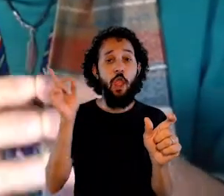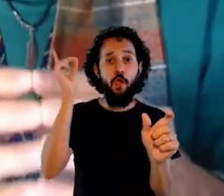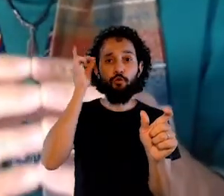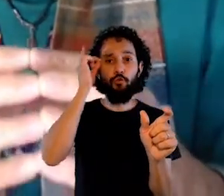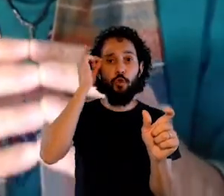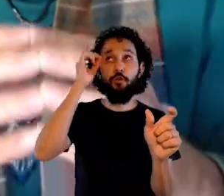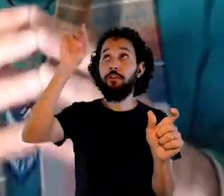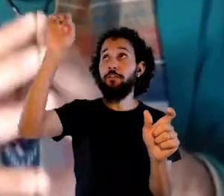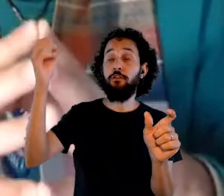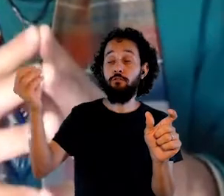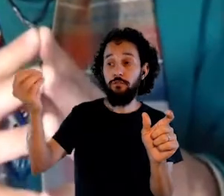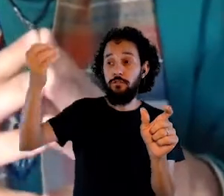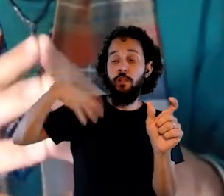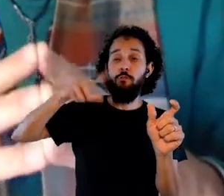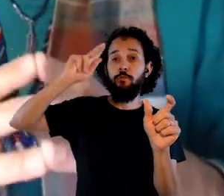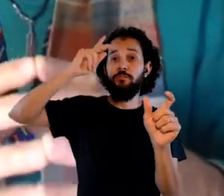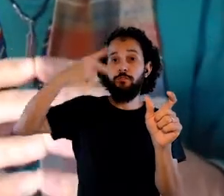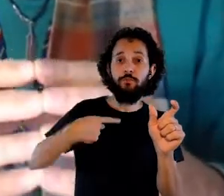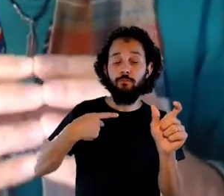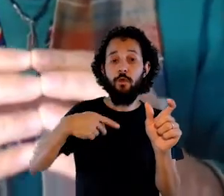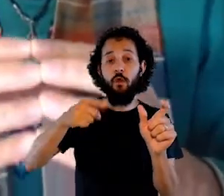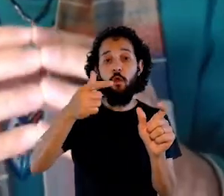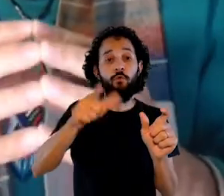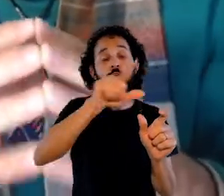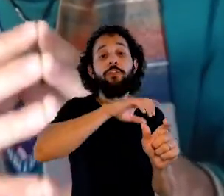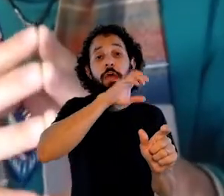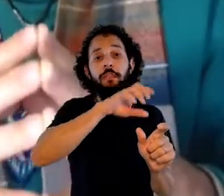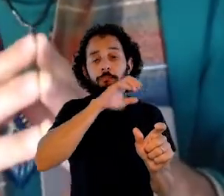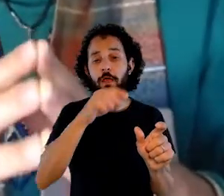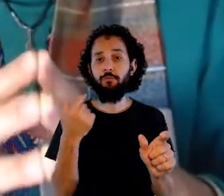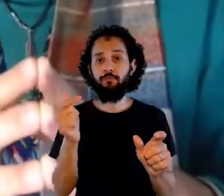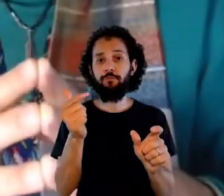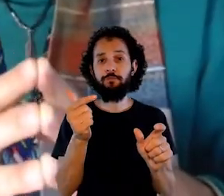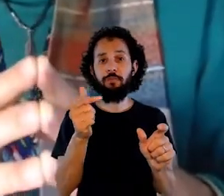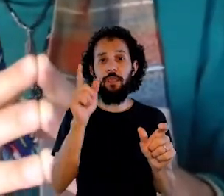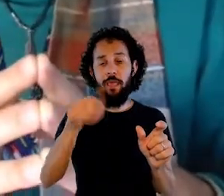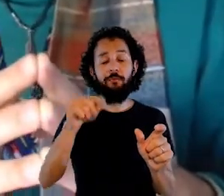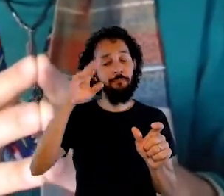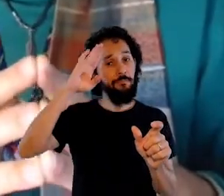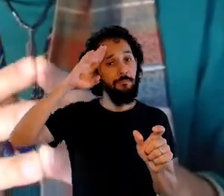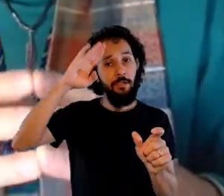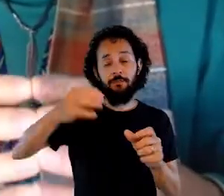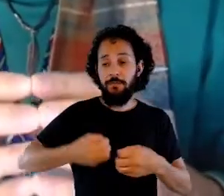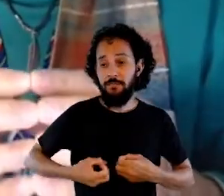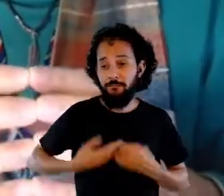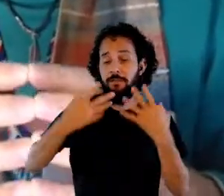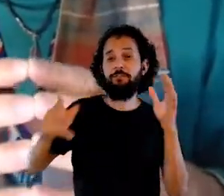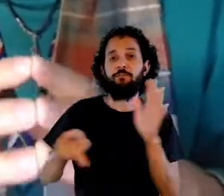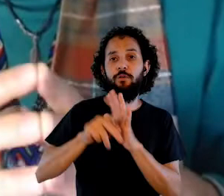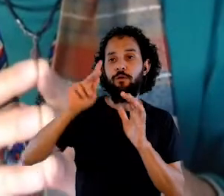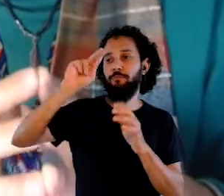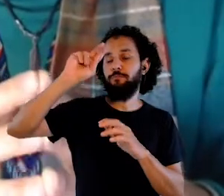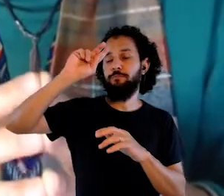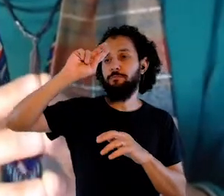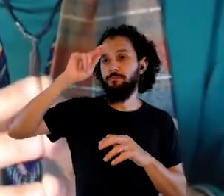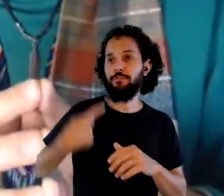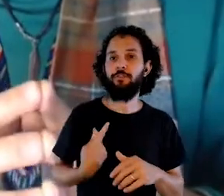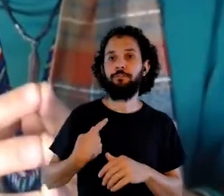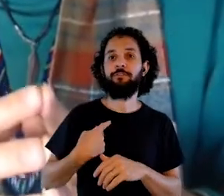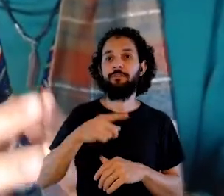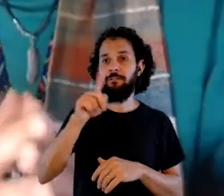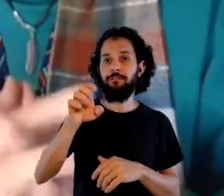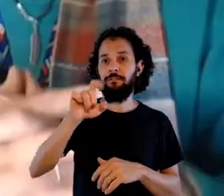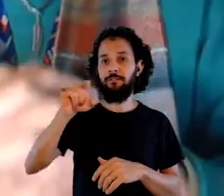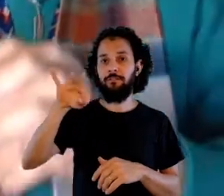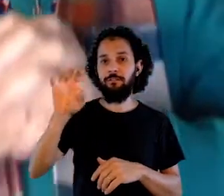recusou a todos os outros animais, é a mais sublime expressão da natureza humana. Zezito é conhecido também como José de Alencar,